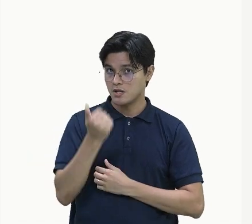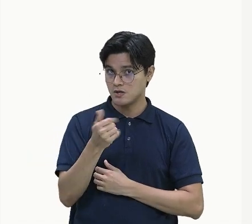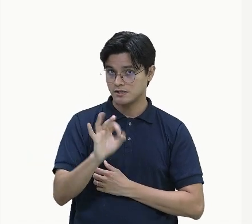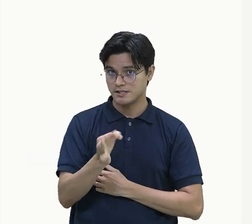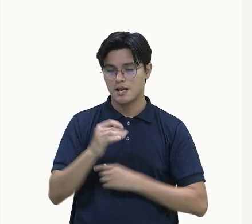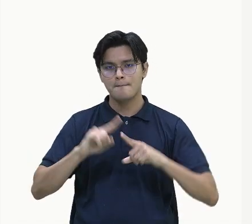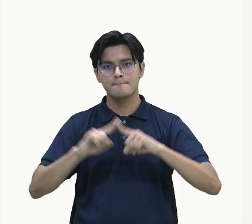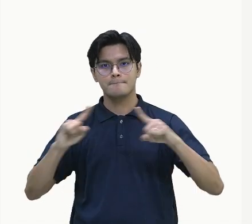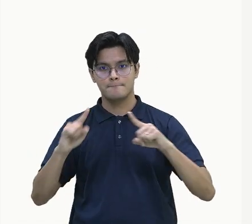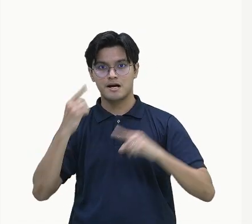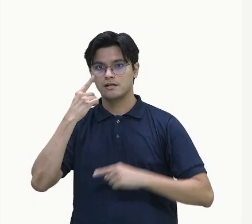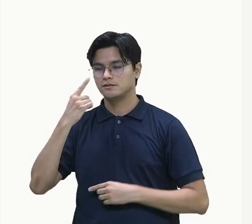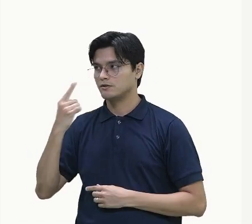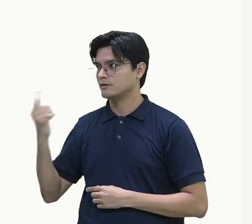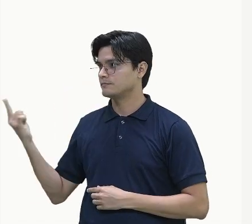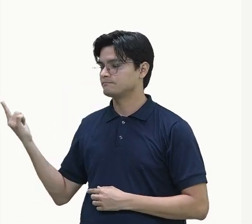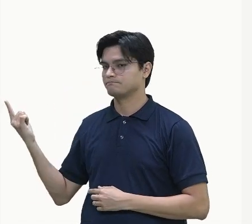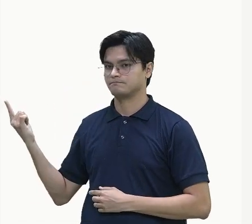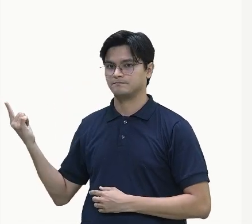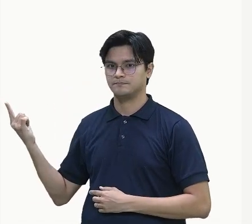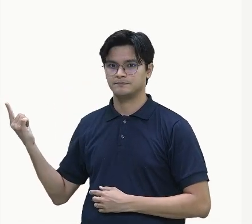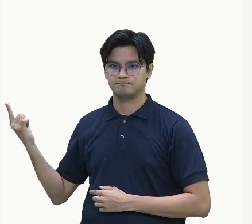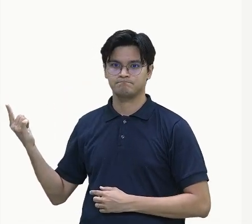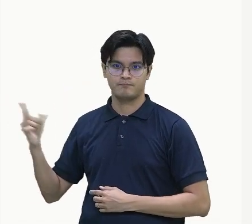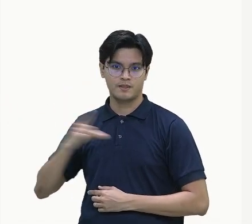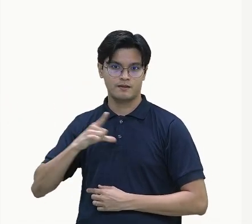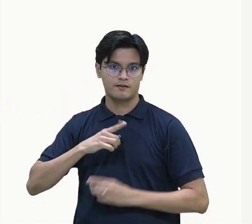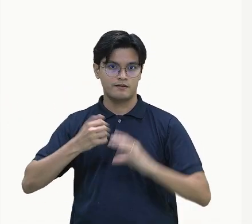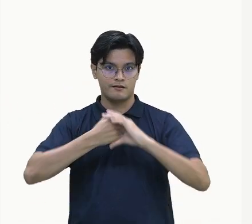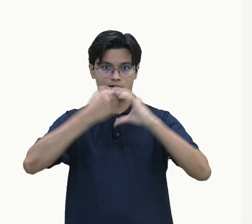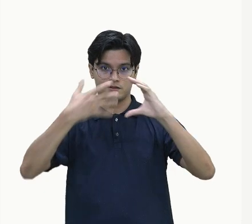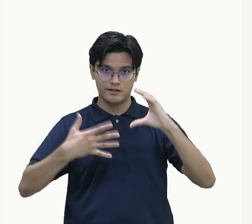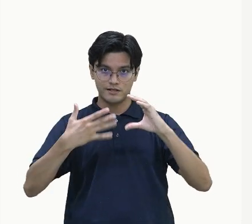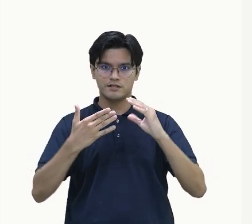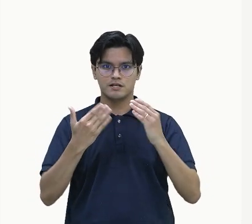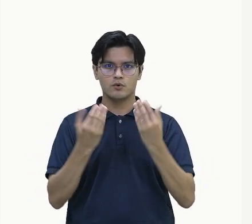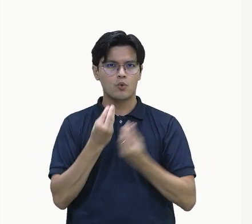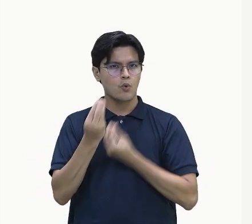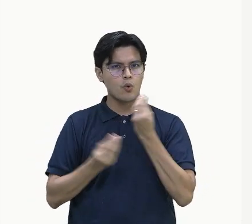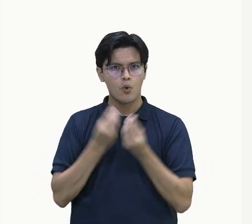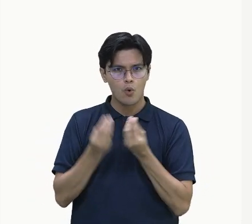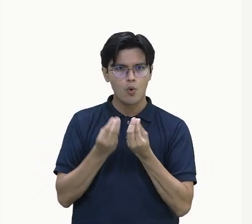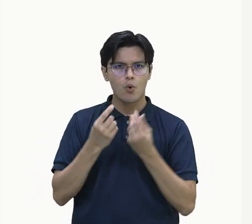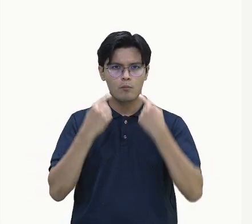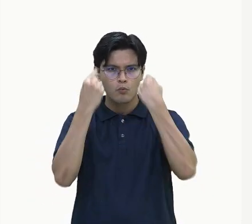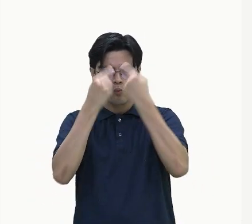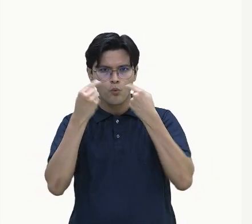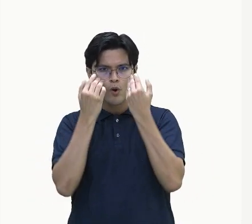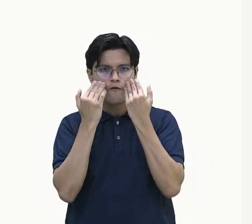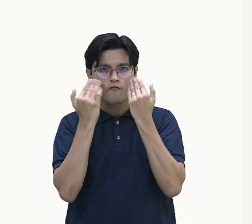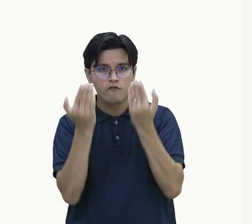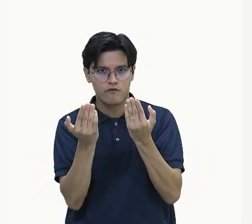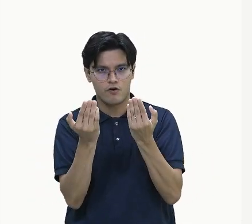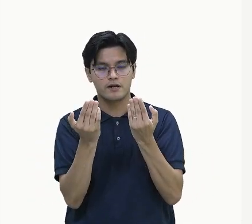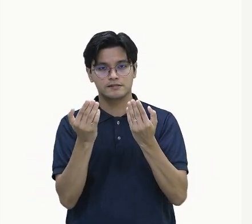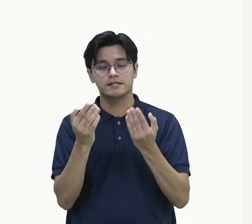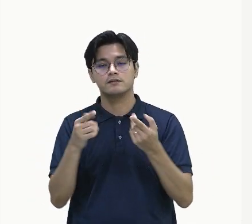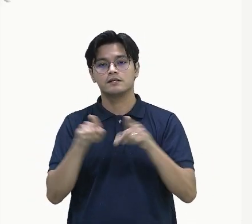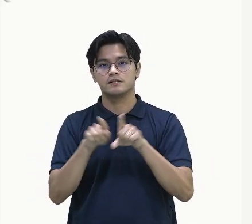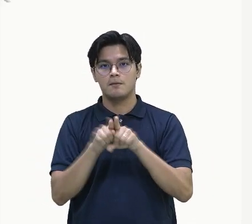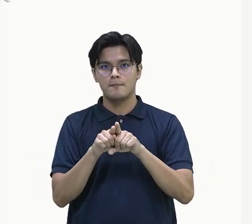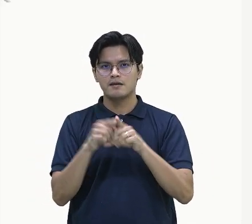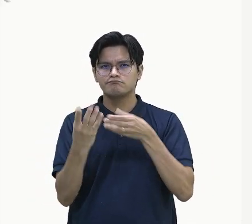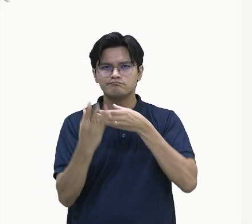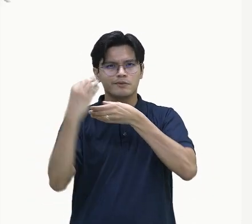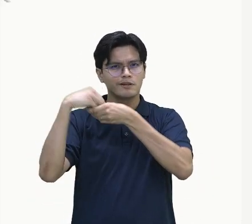que aqui nós temos a característica da parte externa do olho, né, da visão, e aqui a parte